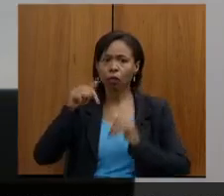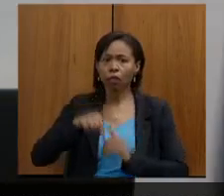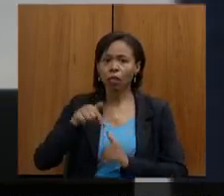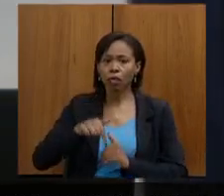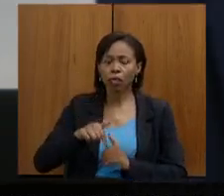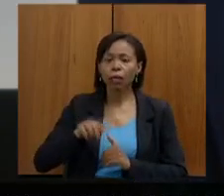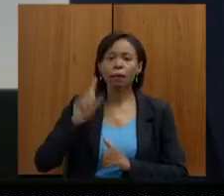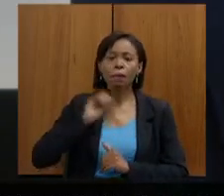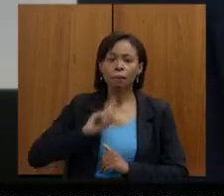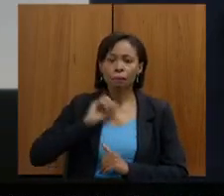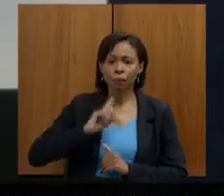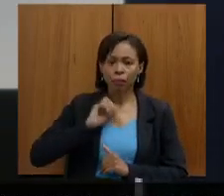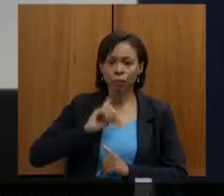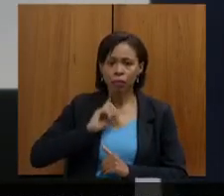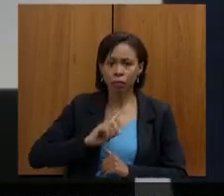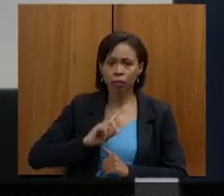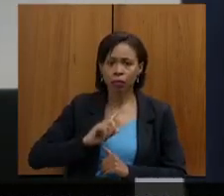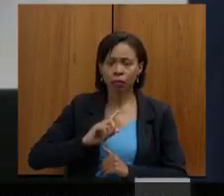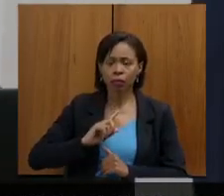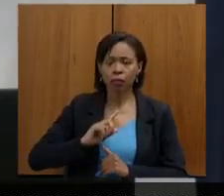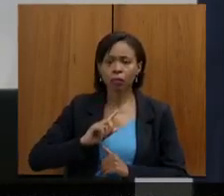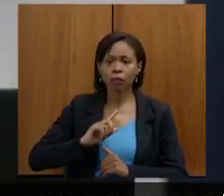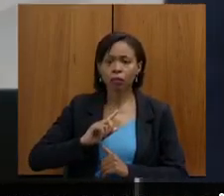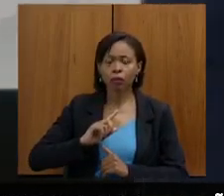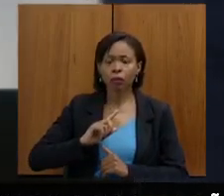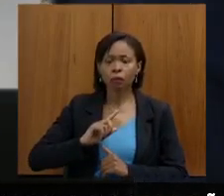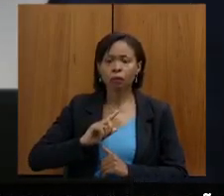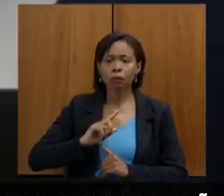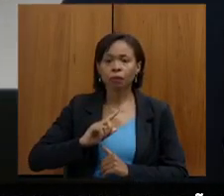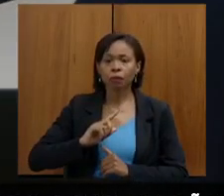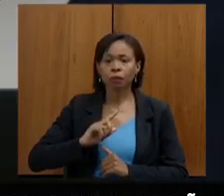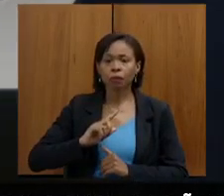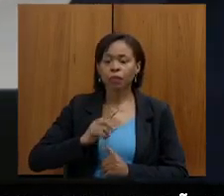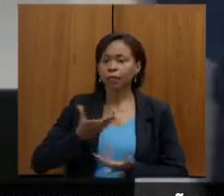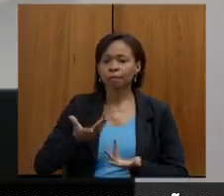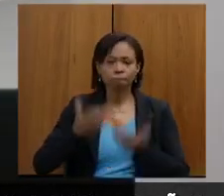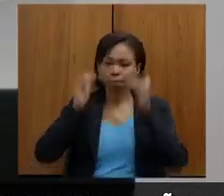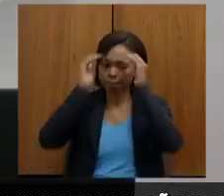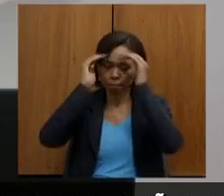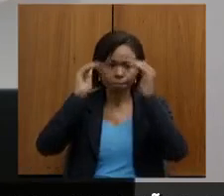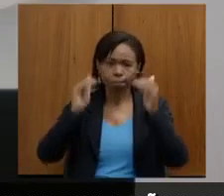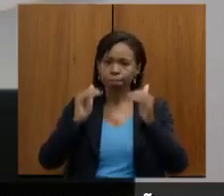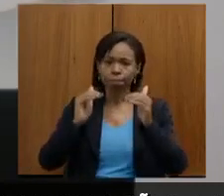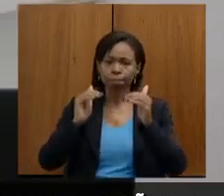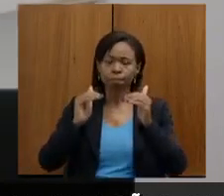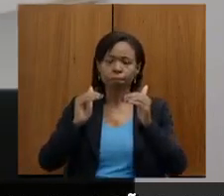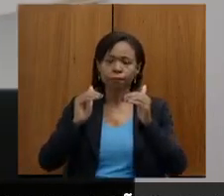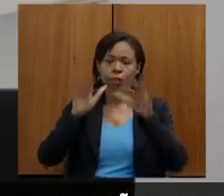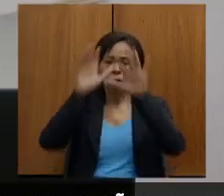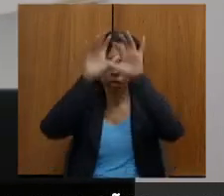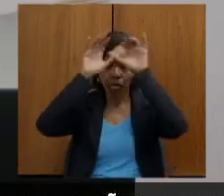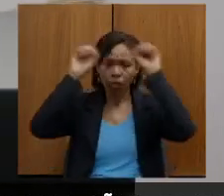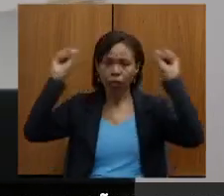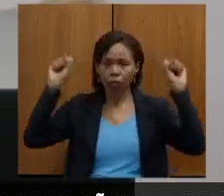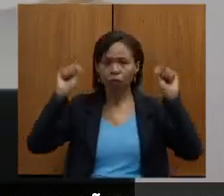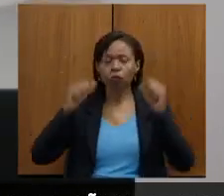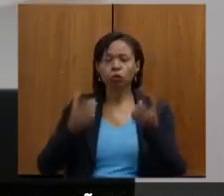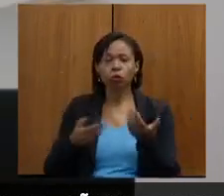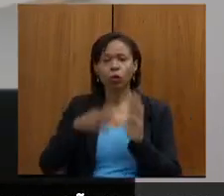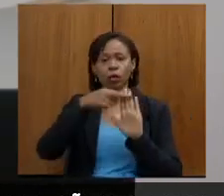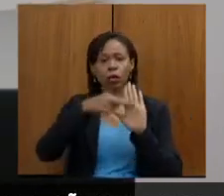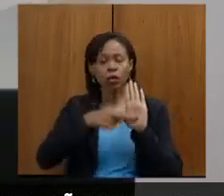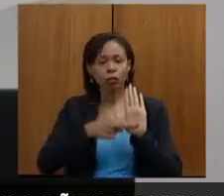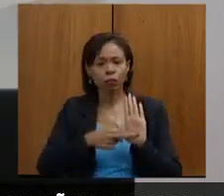Gerais é no tocante que o Estado está Minas Gerais está descumprir a decisão do STF exaradas nos acórdãos com